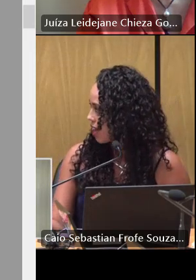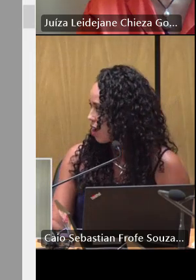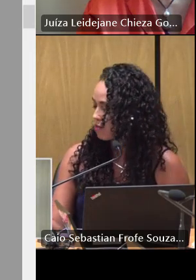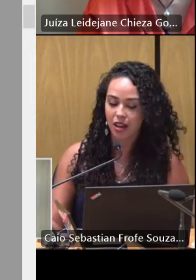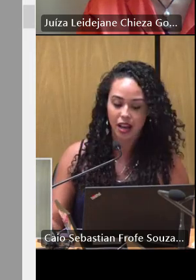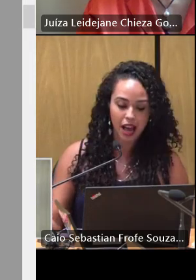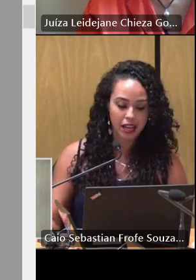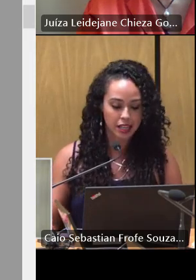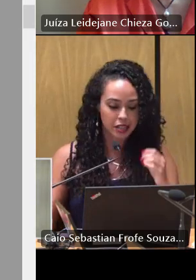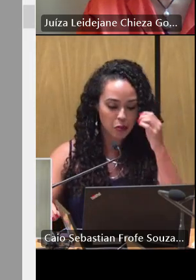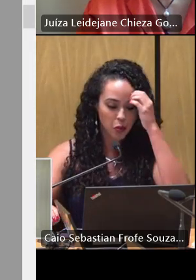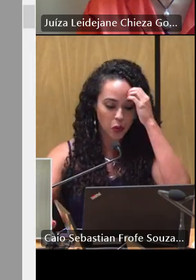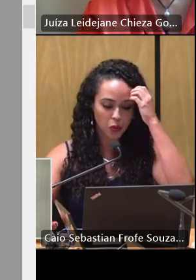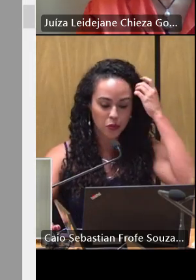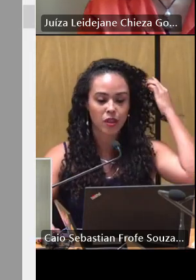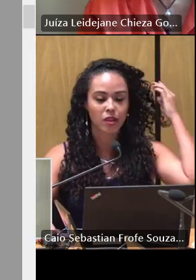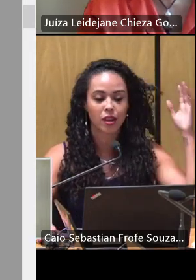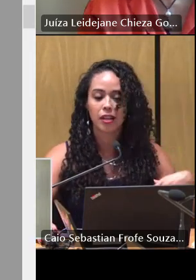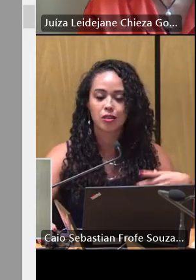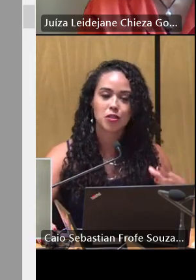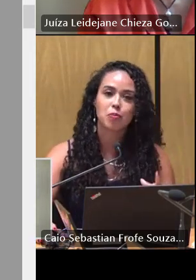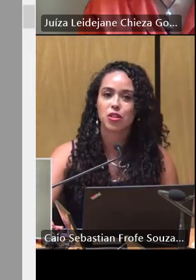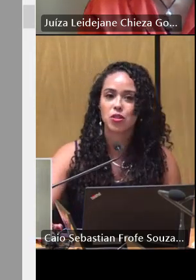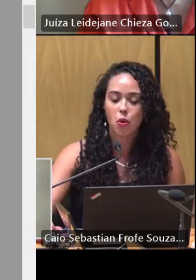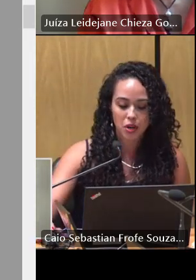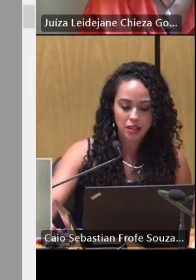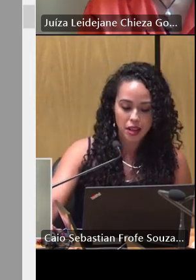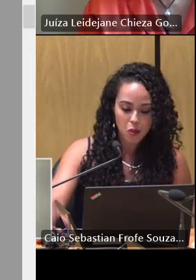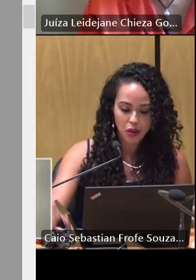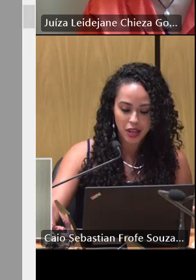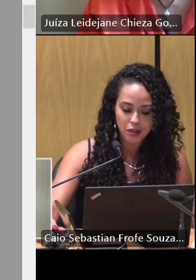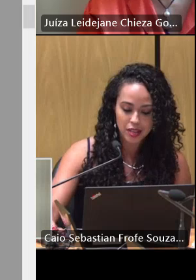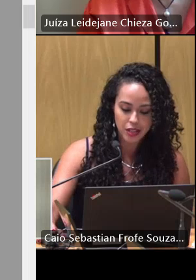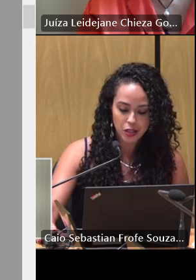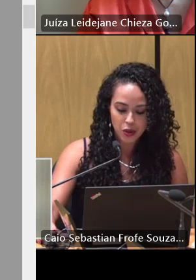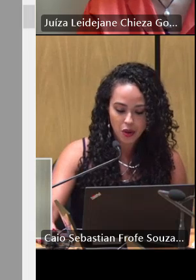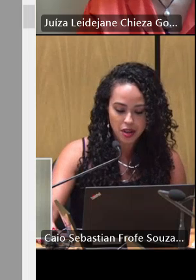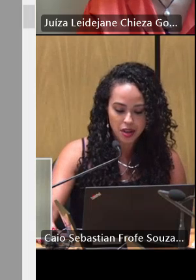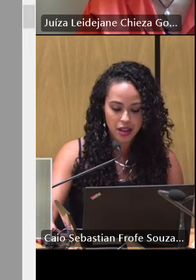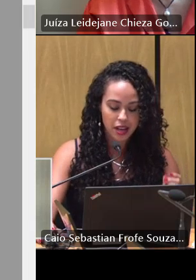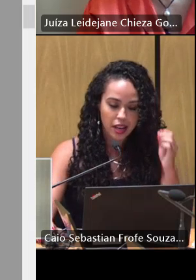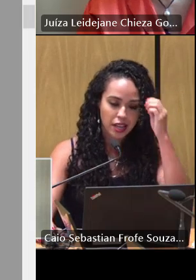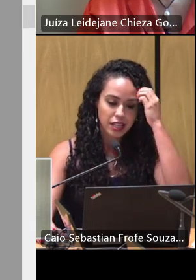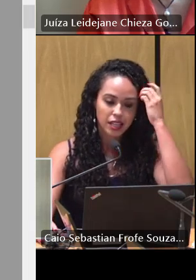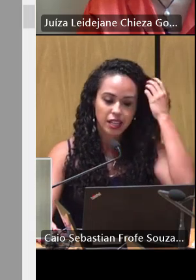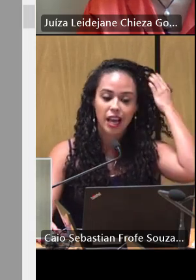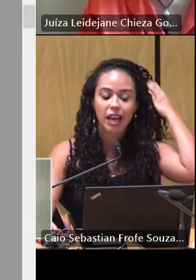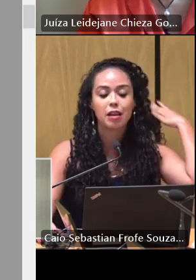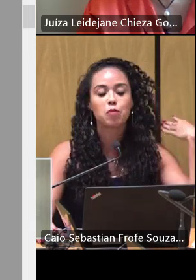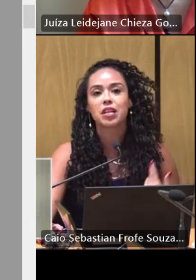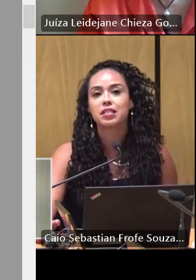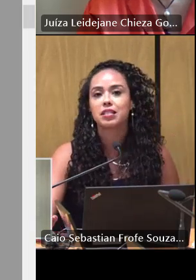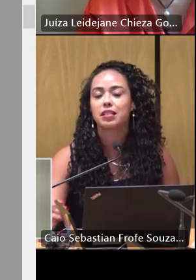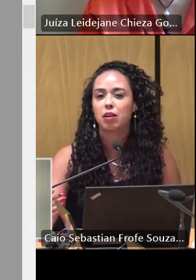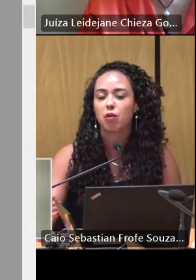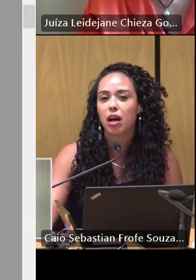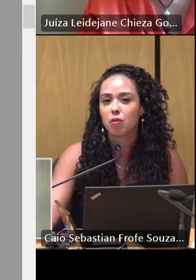chegavam né aqui nesse Porto então só pra gente compreender um pouquinho dessa história né E aí em